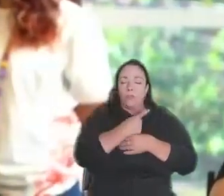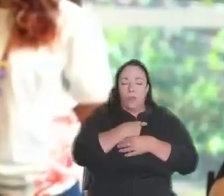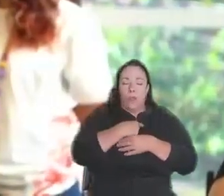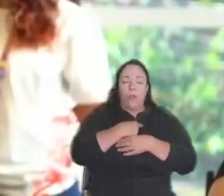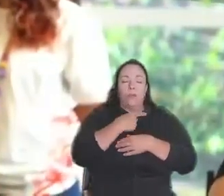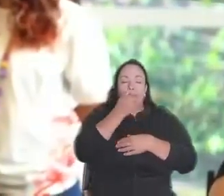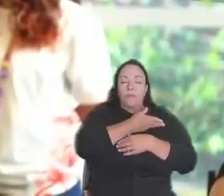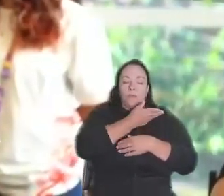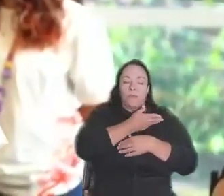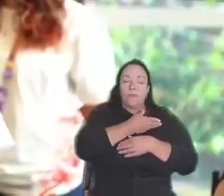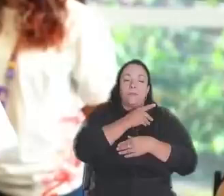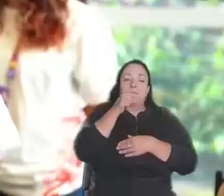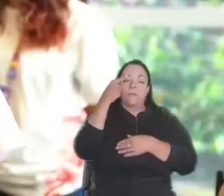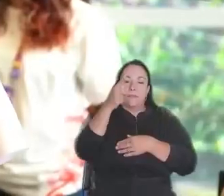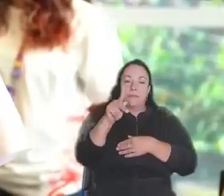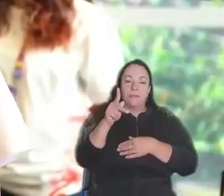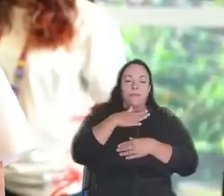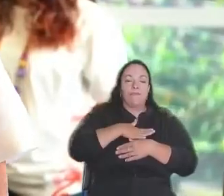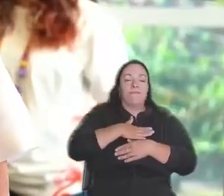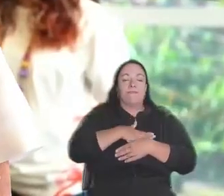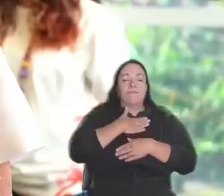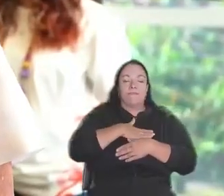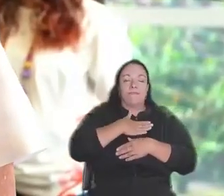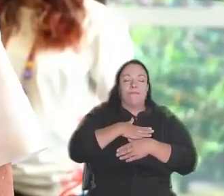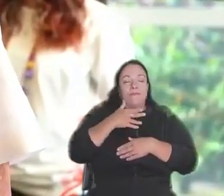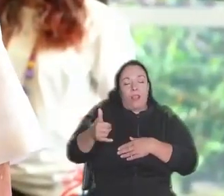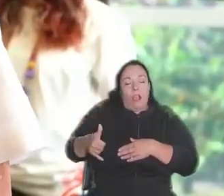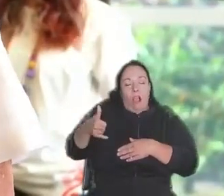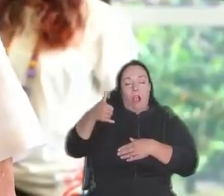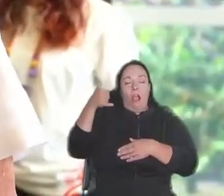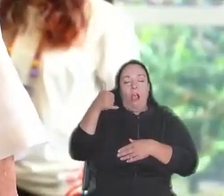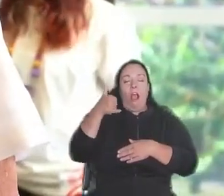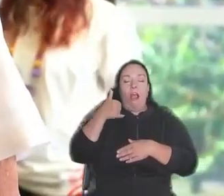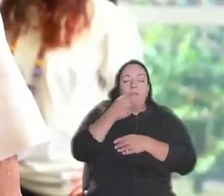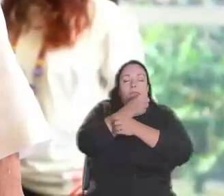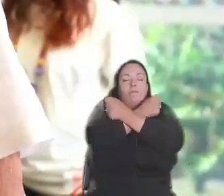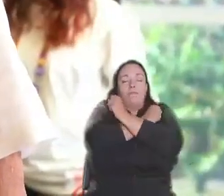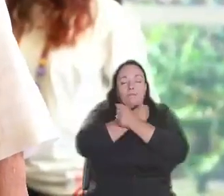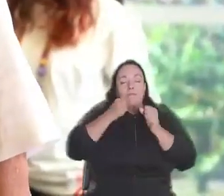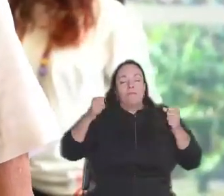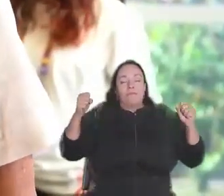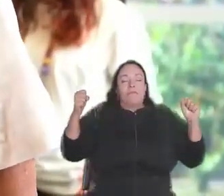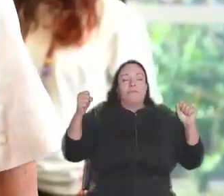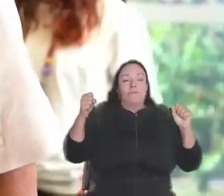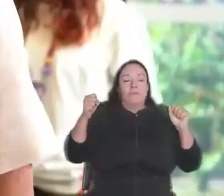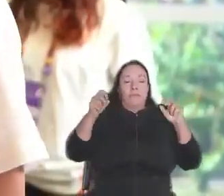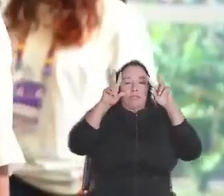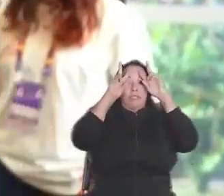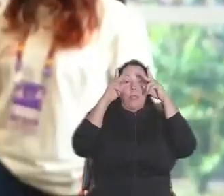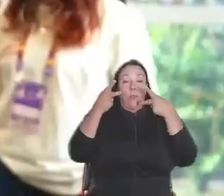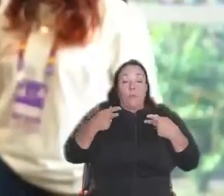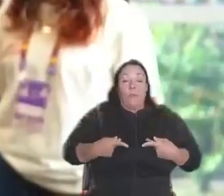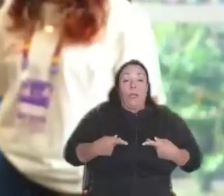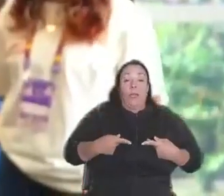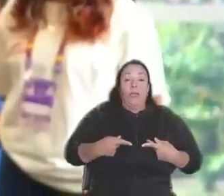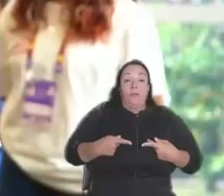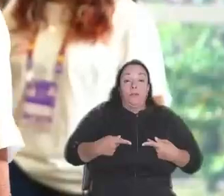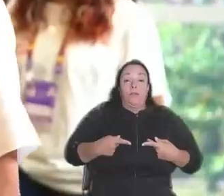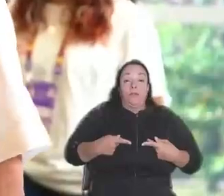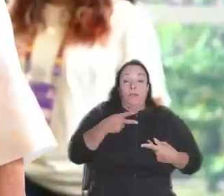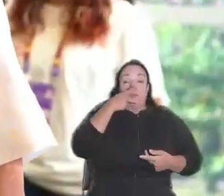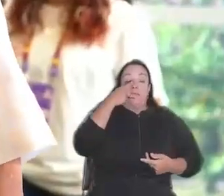aqui, é um prazer imenso, viu? Uma honra muito grande tê-lo como colega, como ser humano, conforme já foi